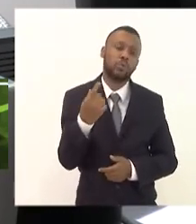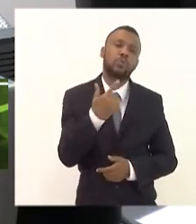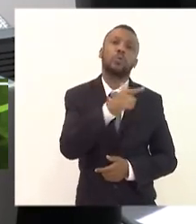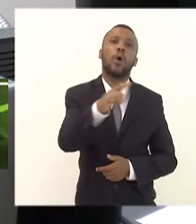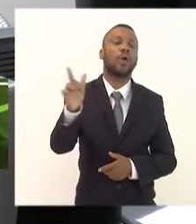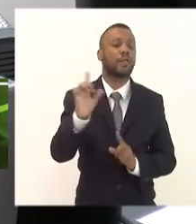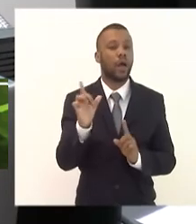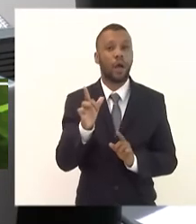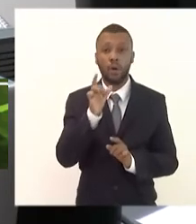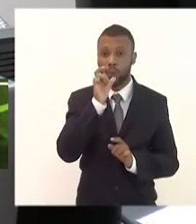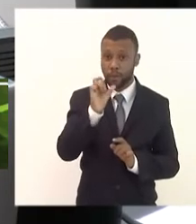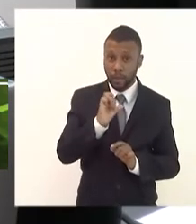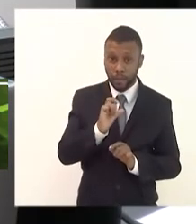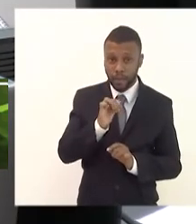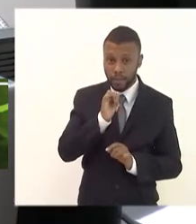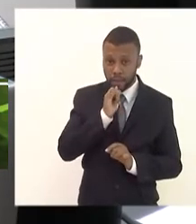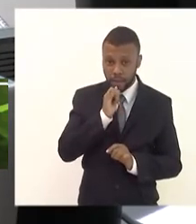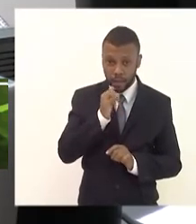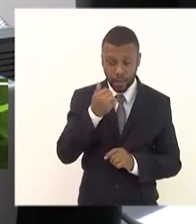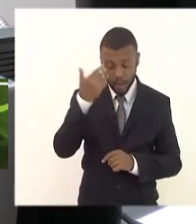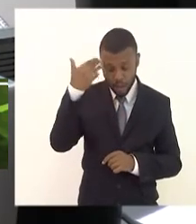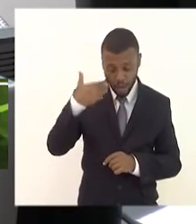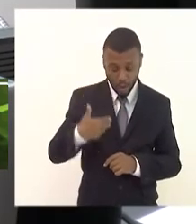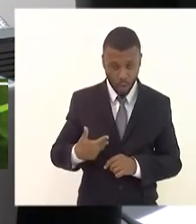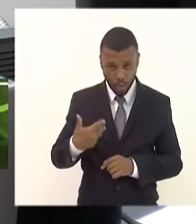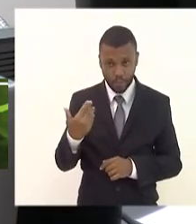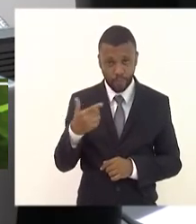o deputado Luiz Paulo chegou lá